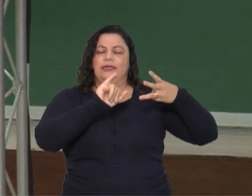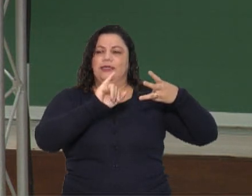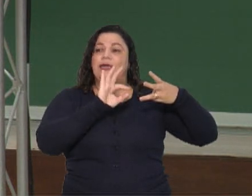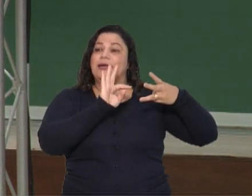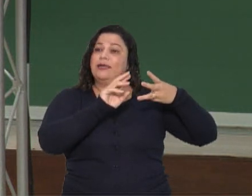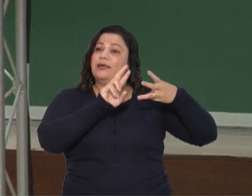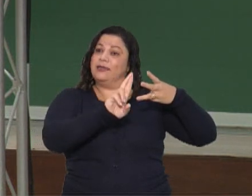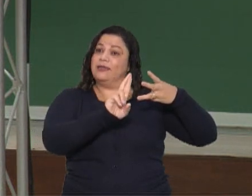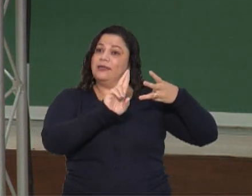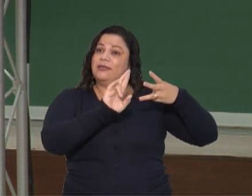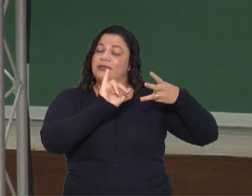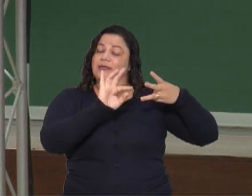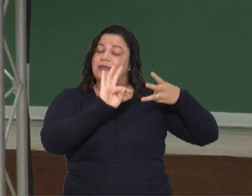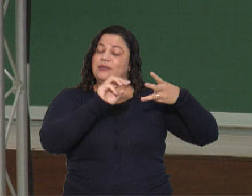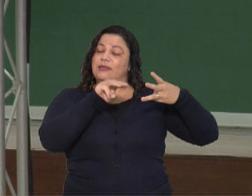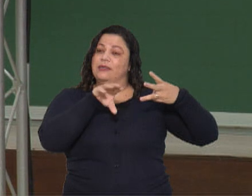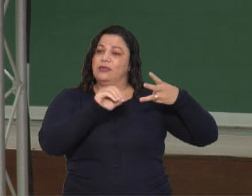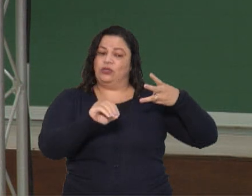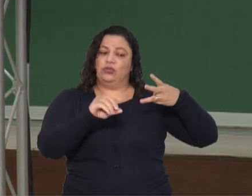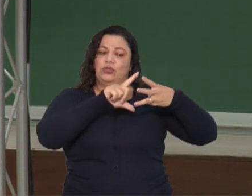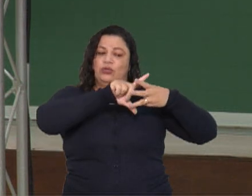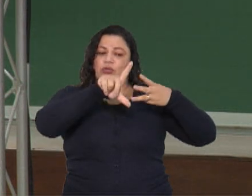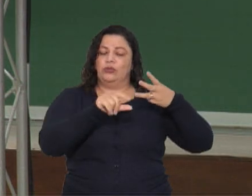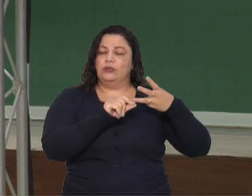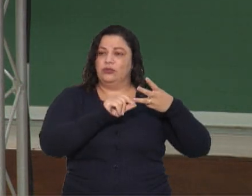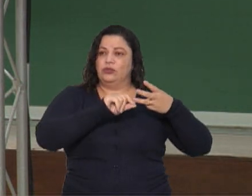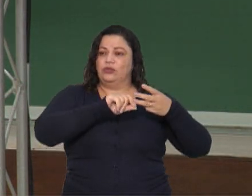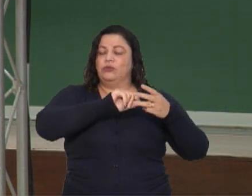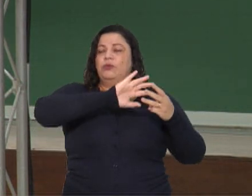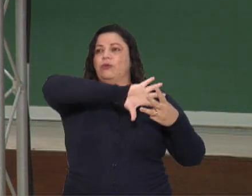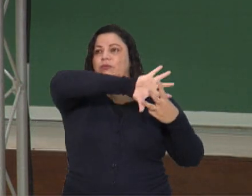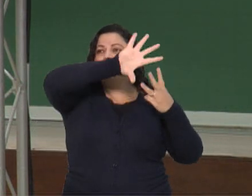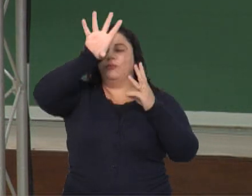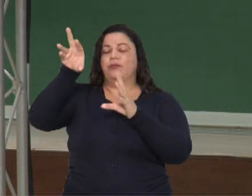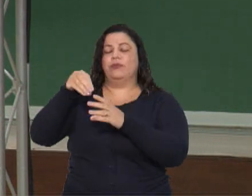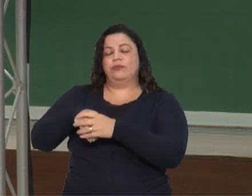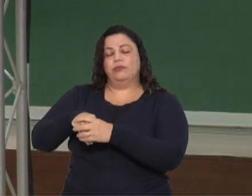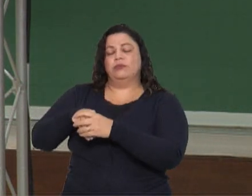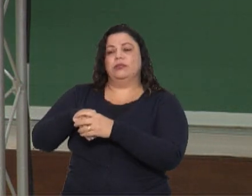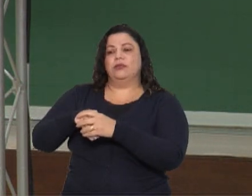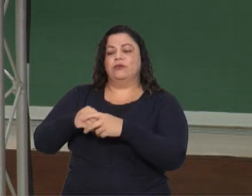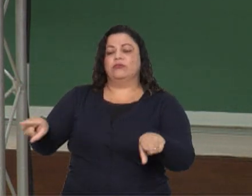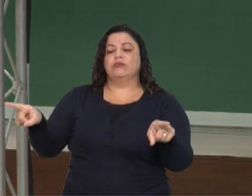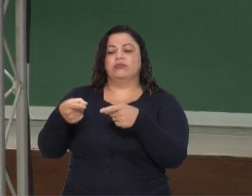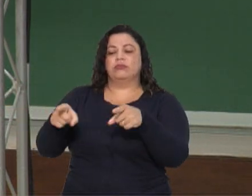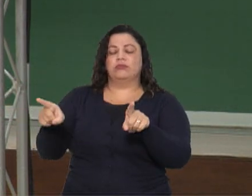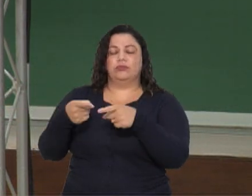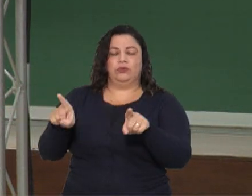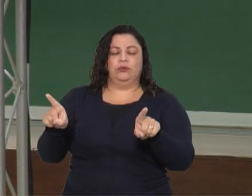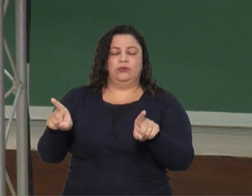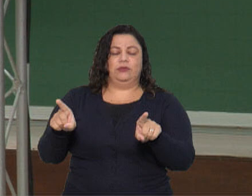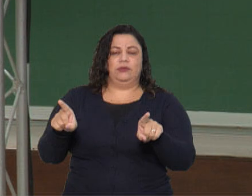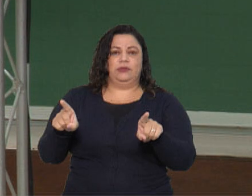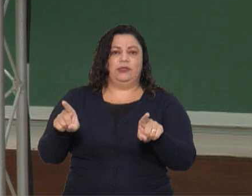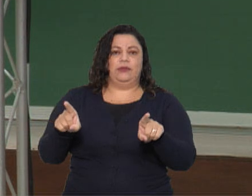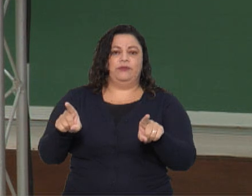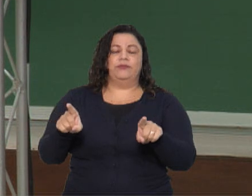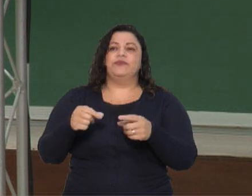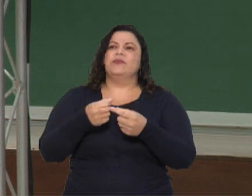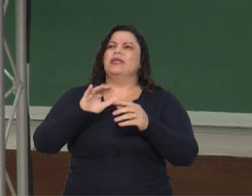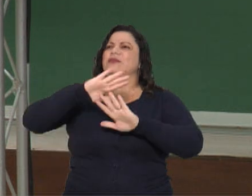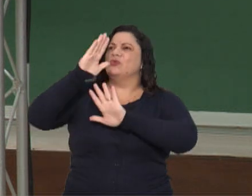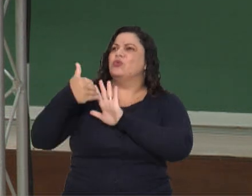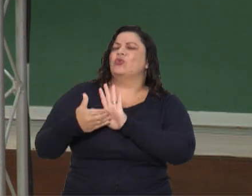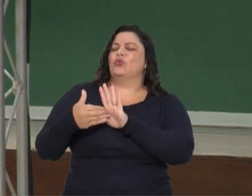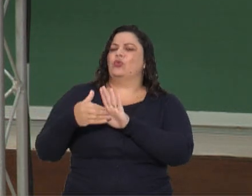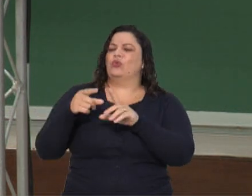não tem nenhum desses elementos. Reforçando, não há uma forma de se definir música, por isso mesmo. Ela é